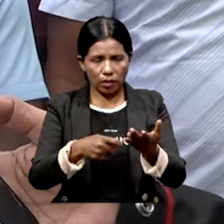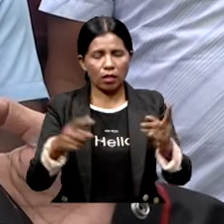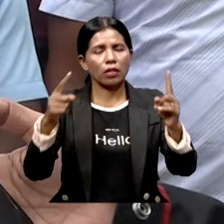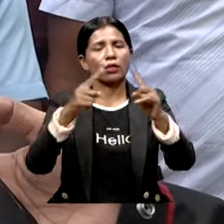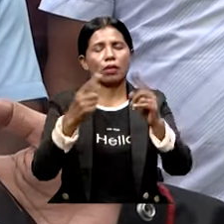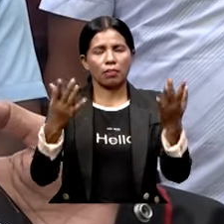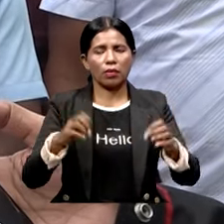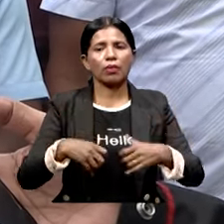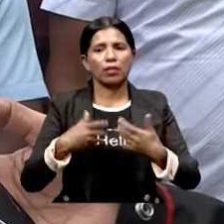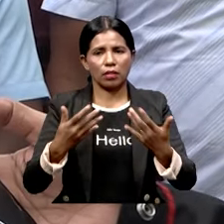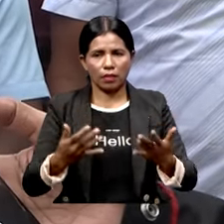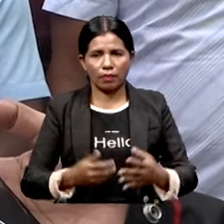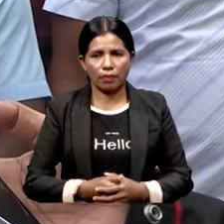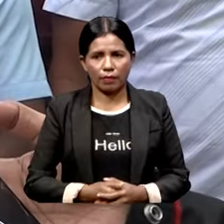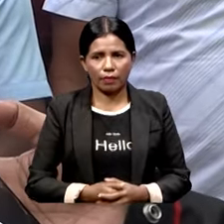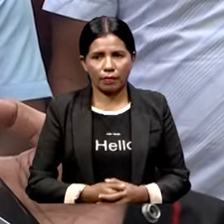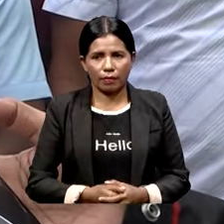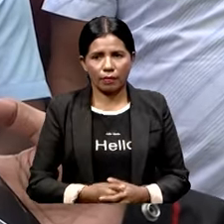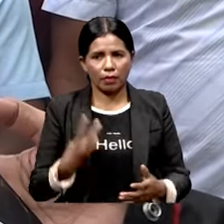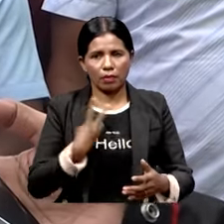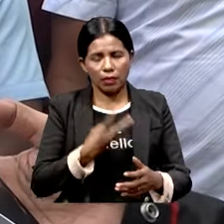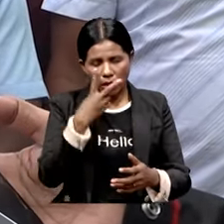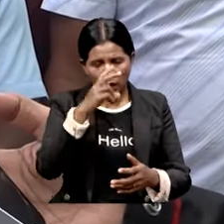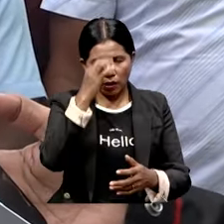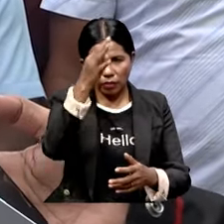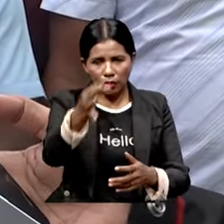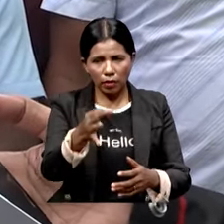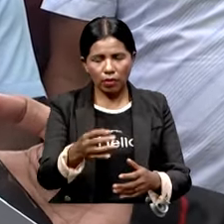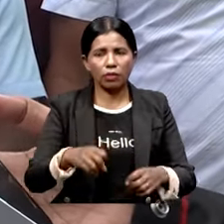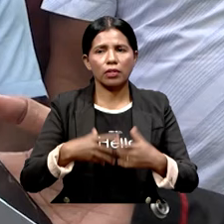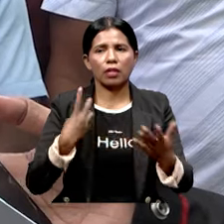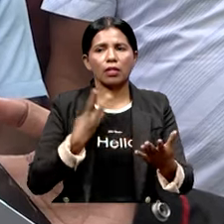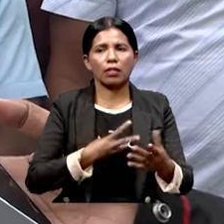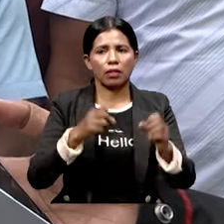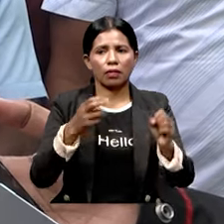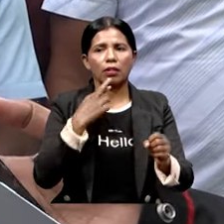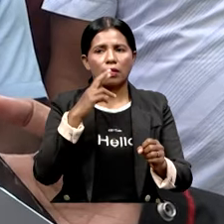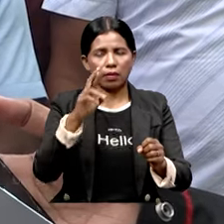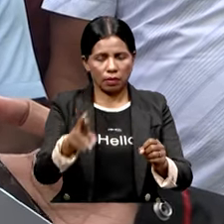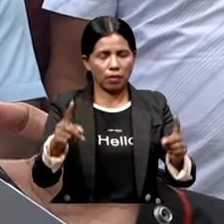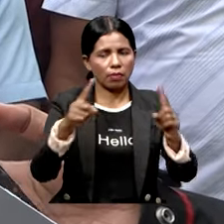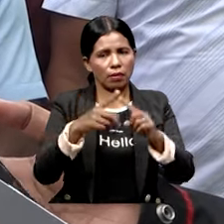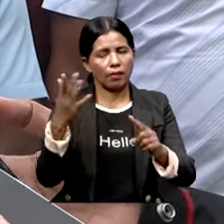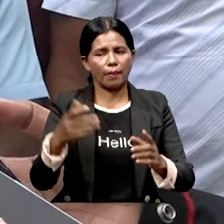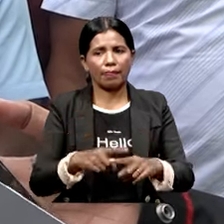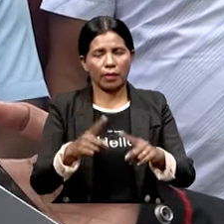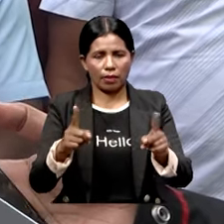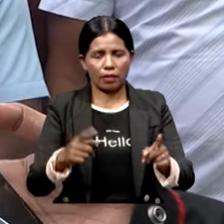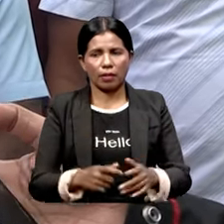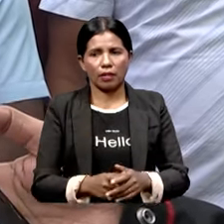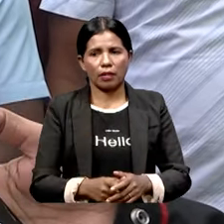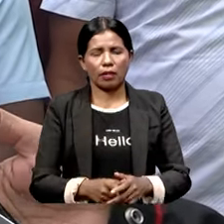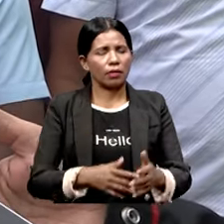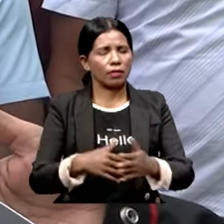i hanusa. Negalai? Então, ita ne amis hereba oin, pis ita hereba oin sama kbele respon na ba ita ne ba. Tapi,